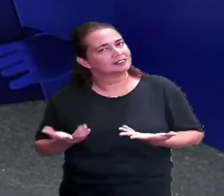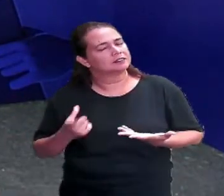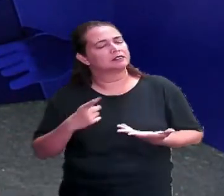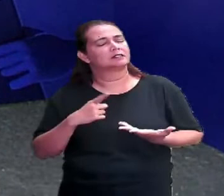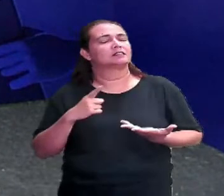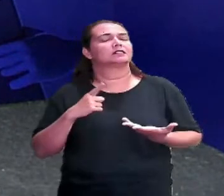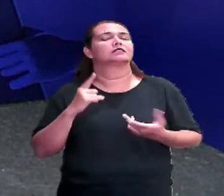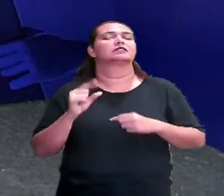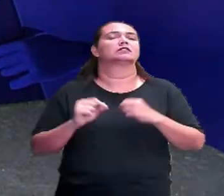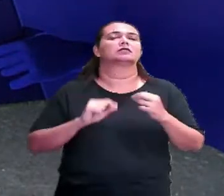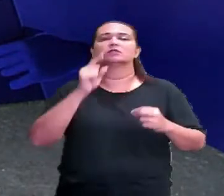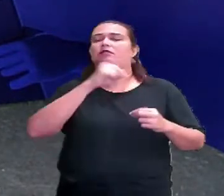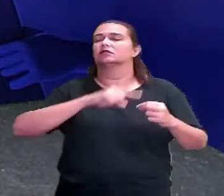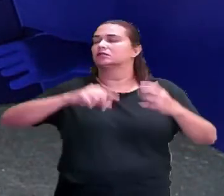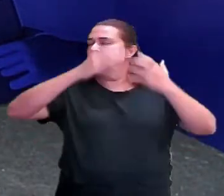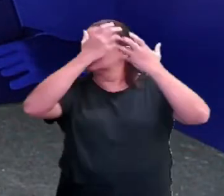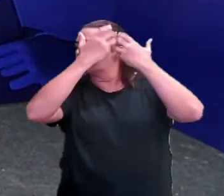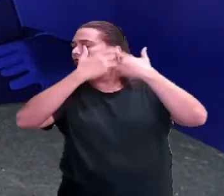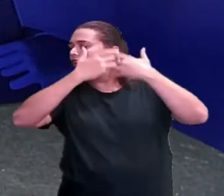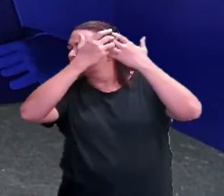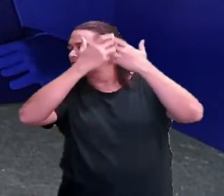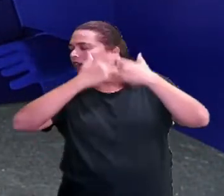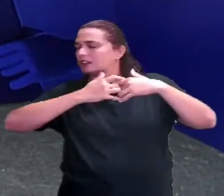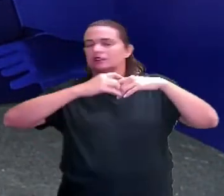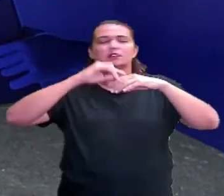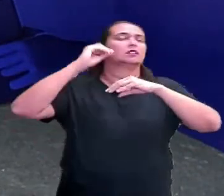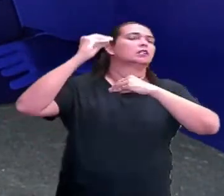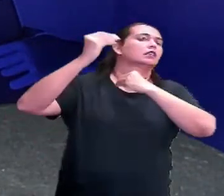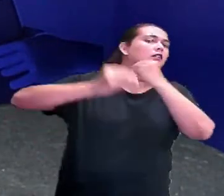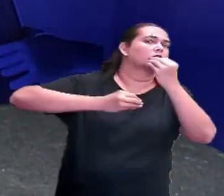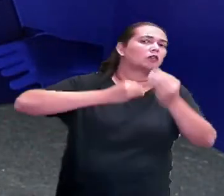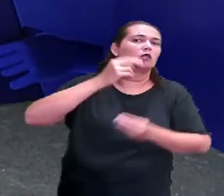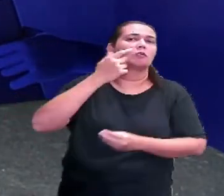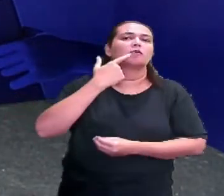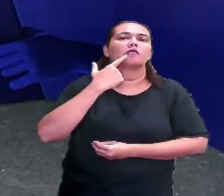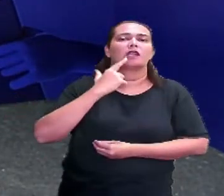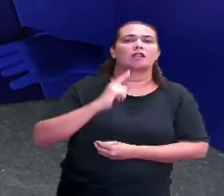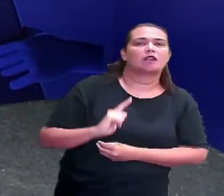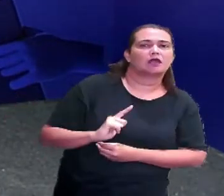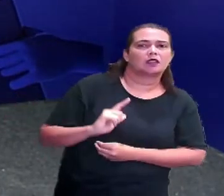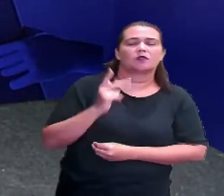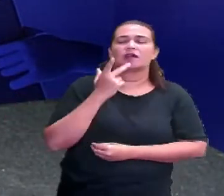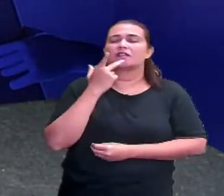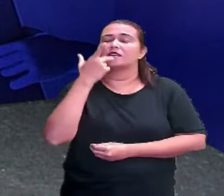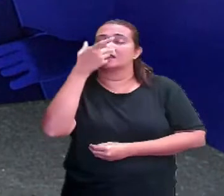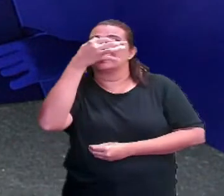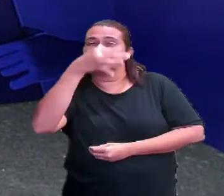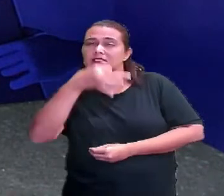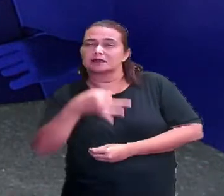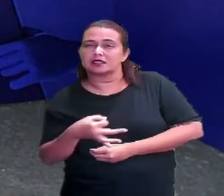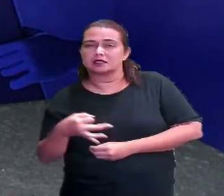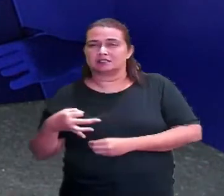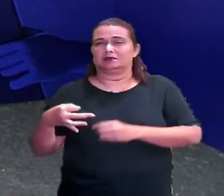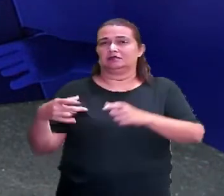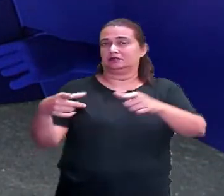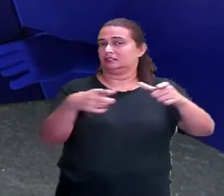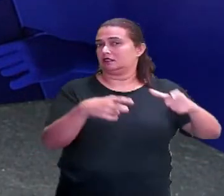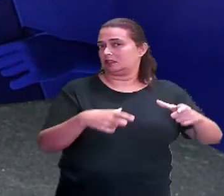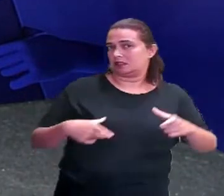a ver com essa reflexão permanente que a gente precisa ter com o uso da língua, não é? E